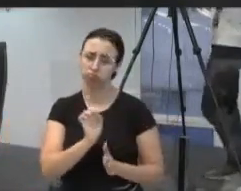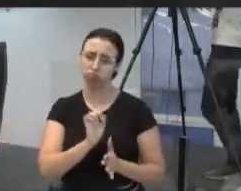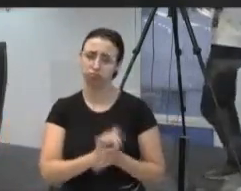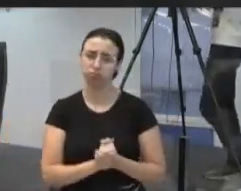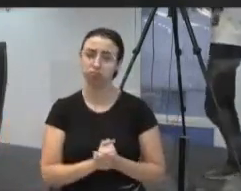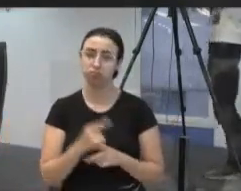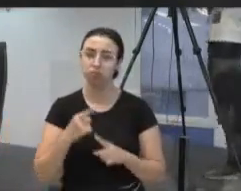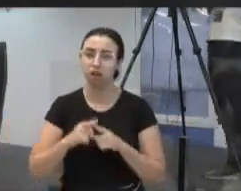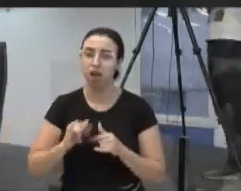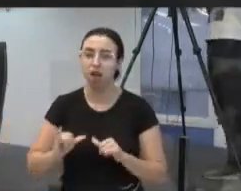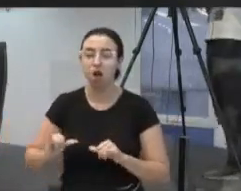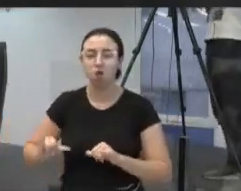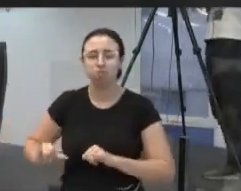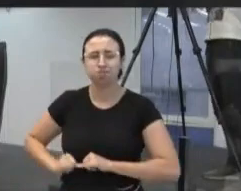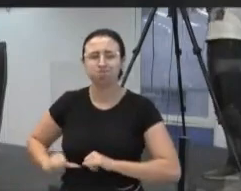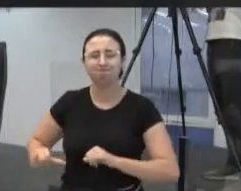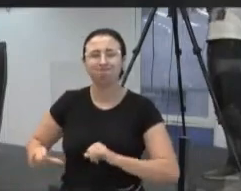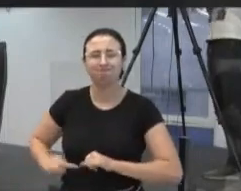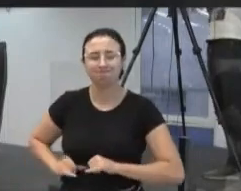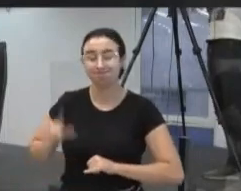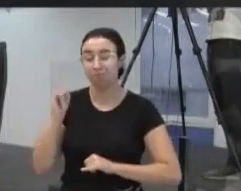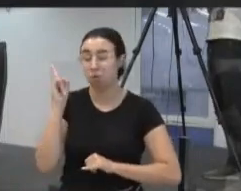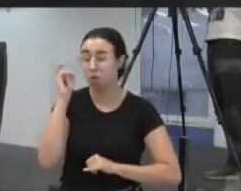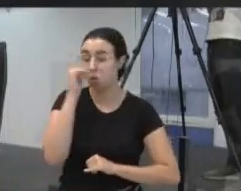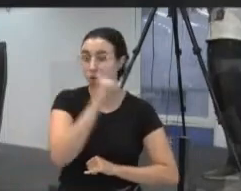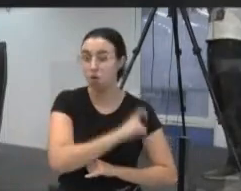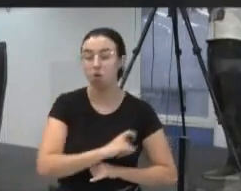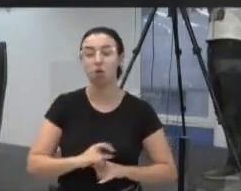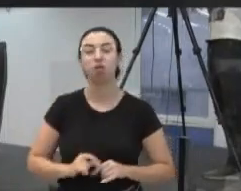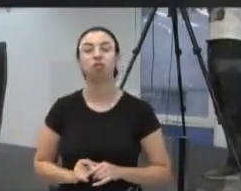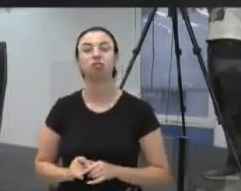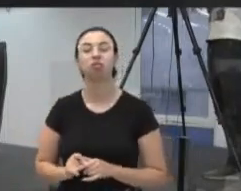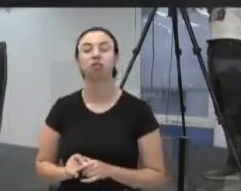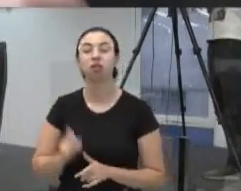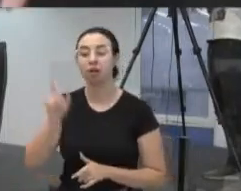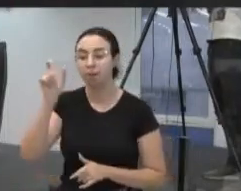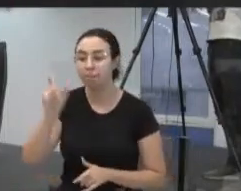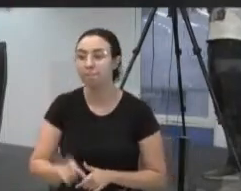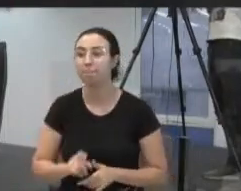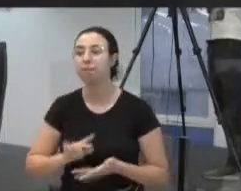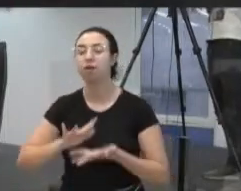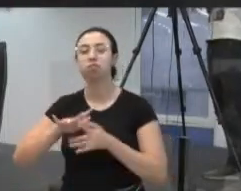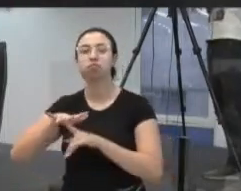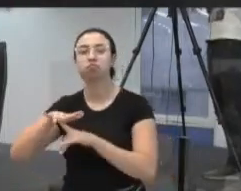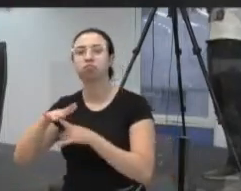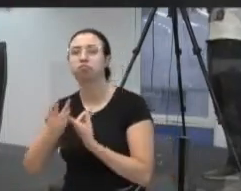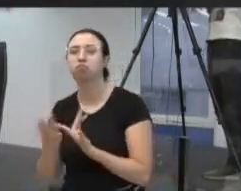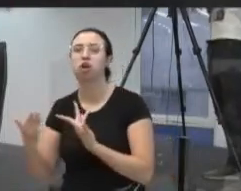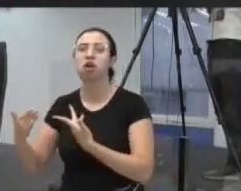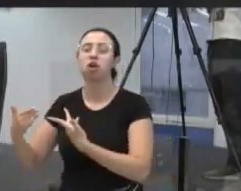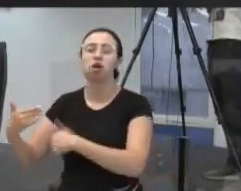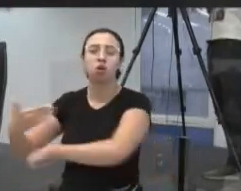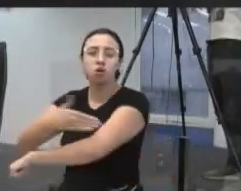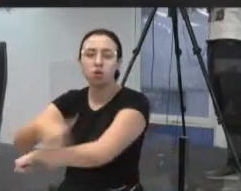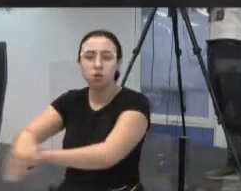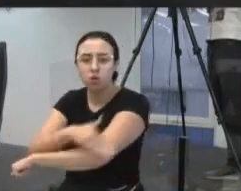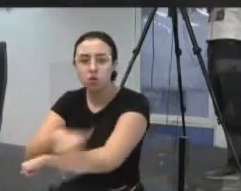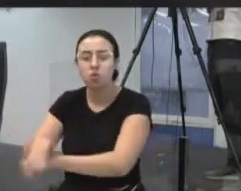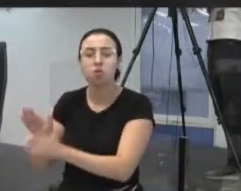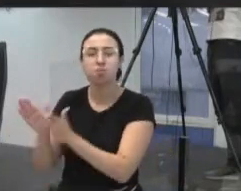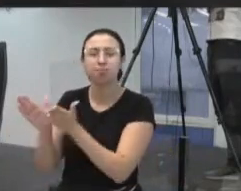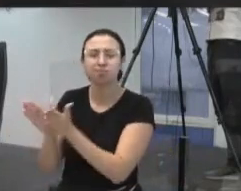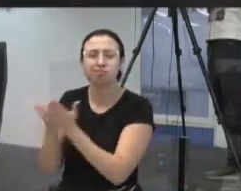Porque o sofrimento é tão grande, é tão árduo para quem está numa situação de rua, numa situação de